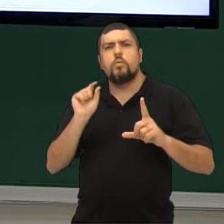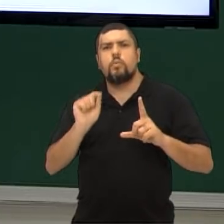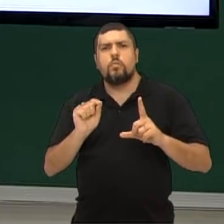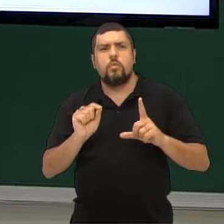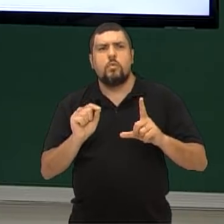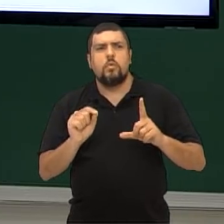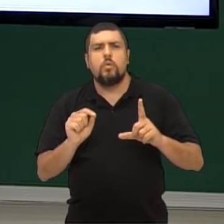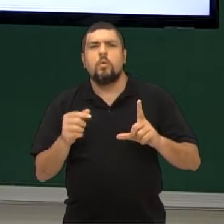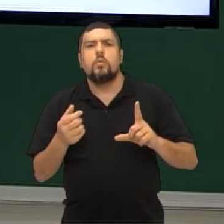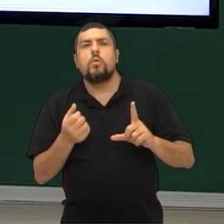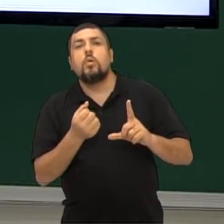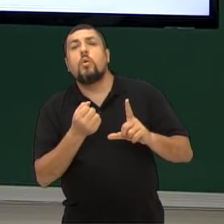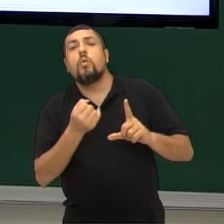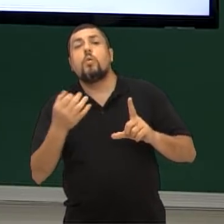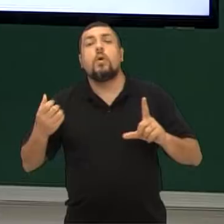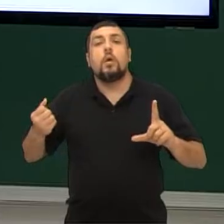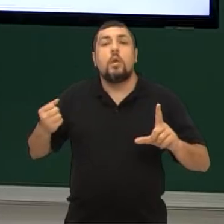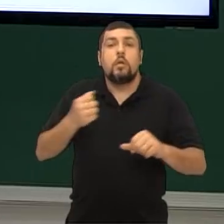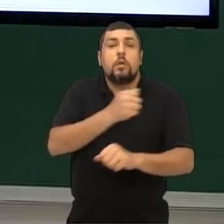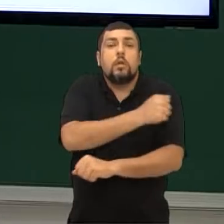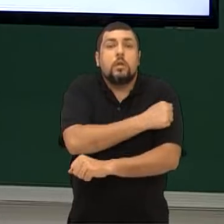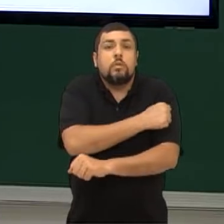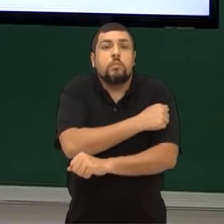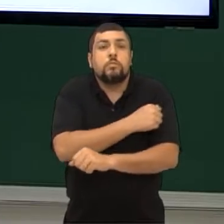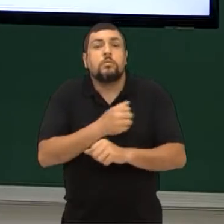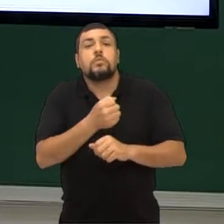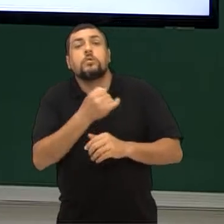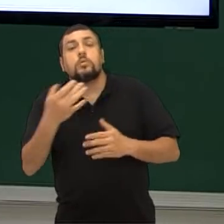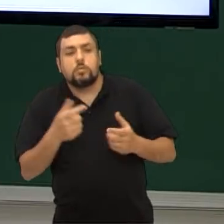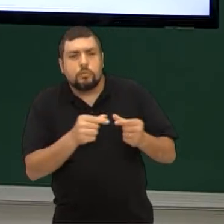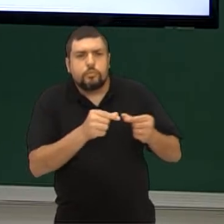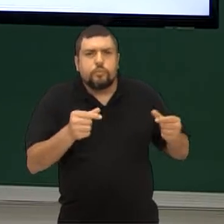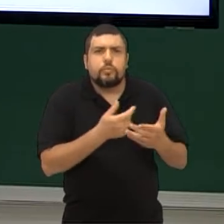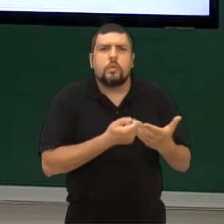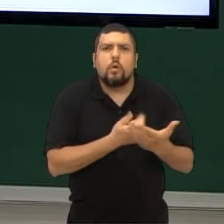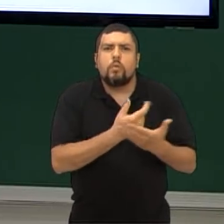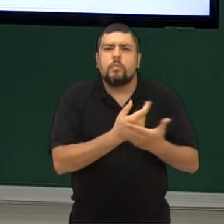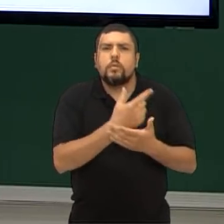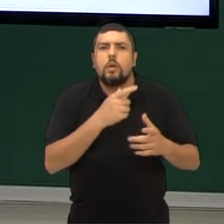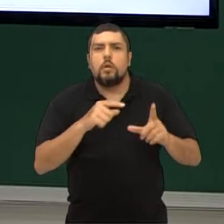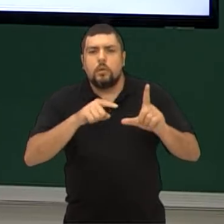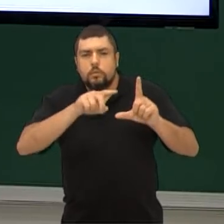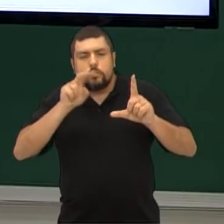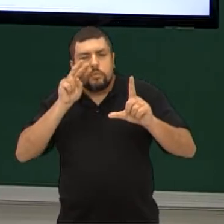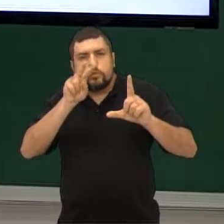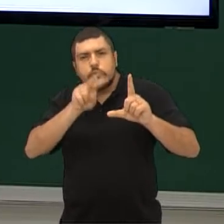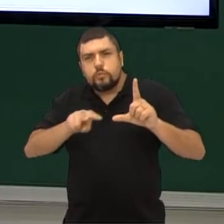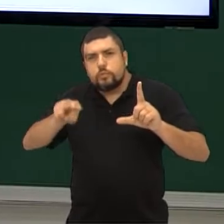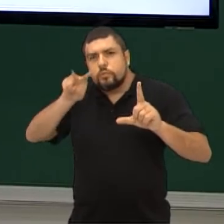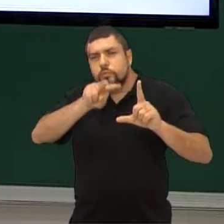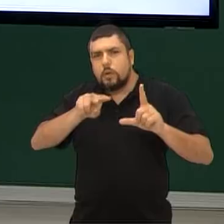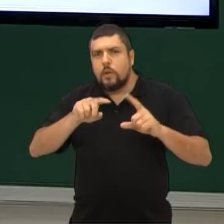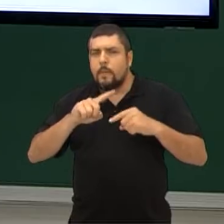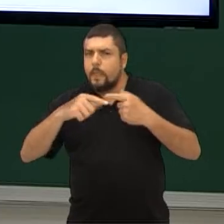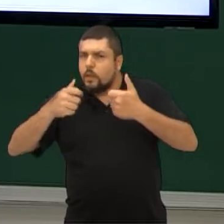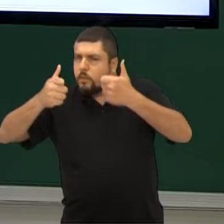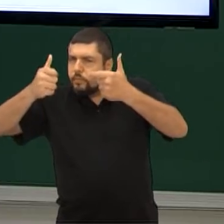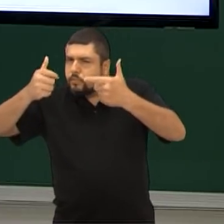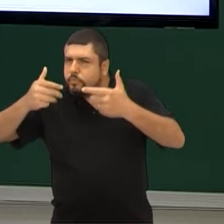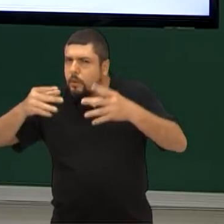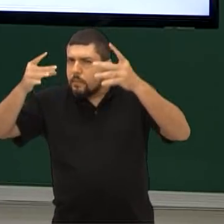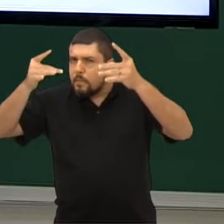entre a quantidade de alunos e o número de bilhetes que eles compraram só olhando no gráfico. Daqui a pouquinho eu vou